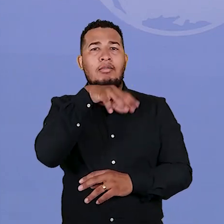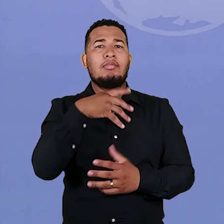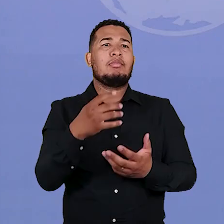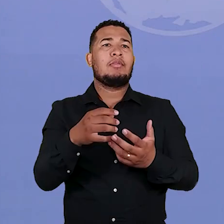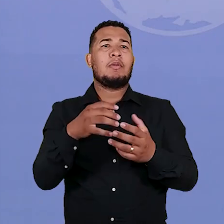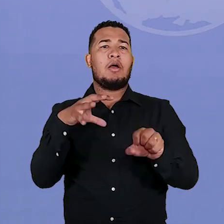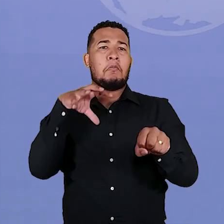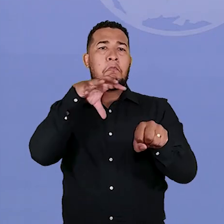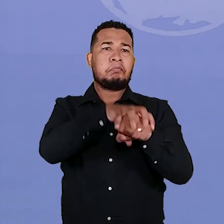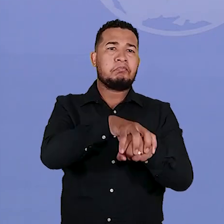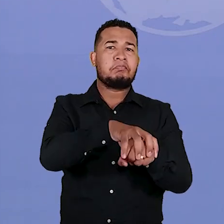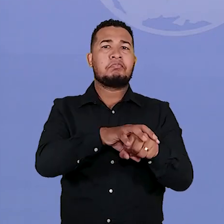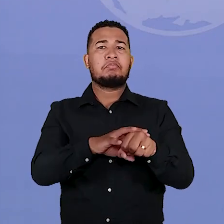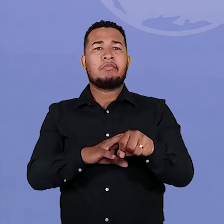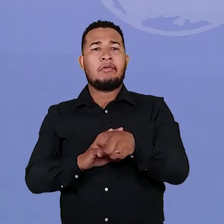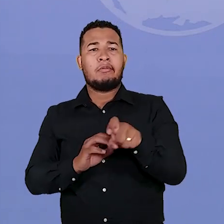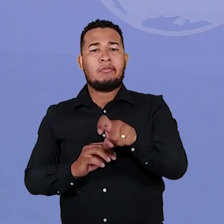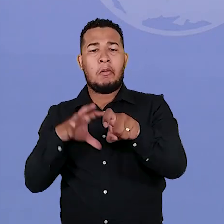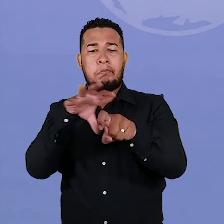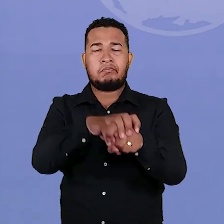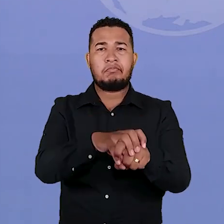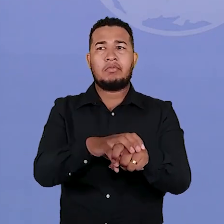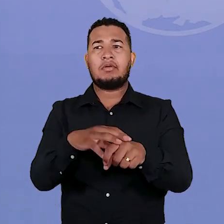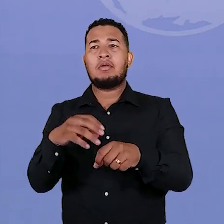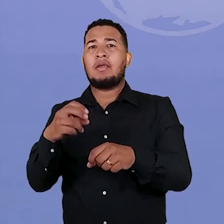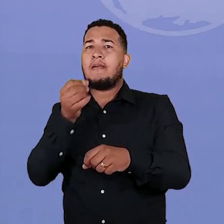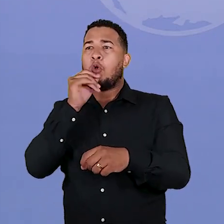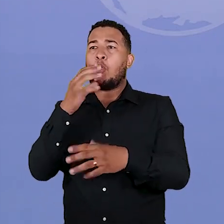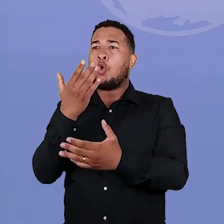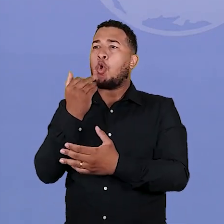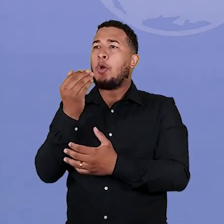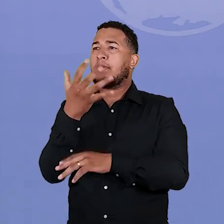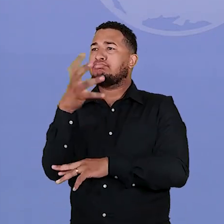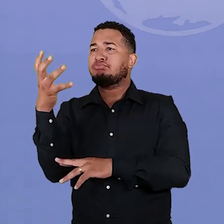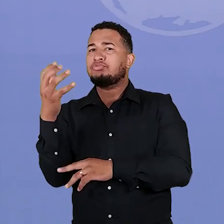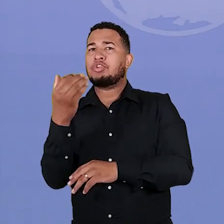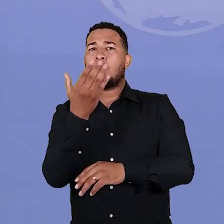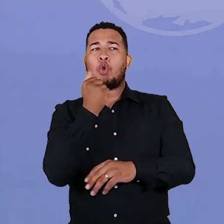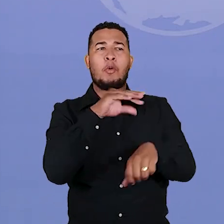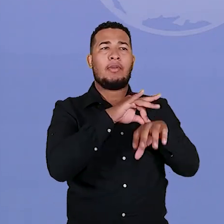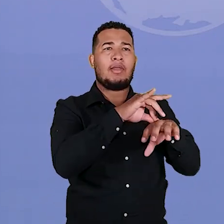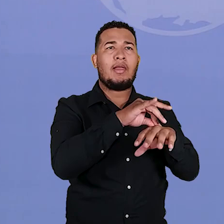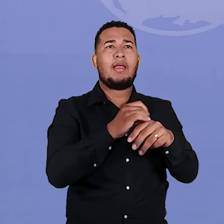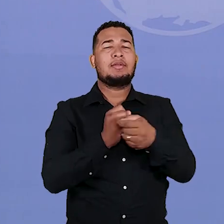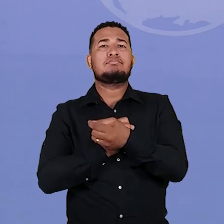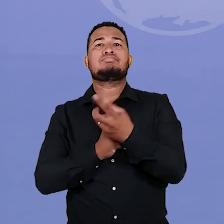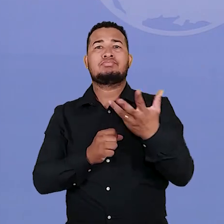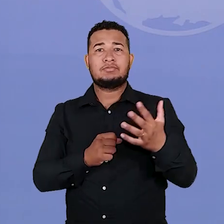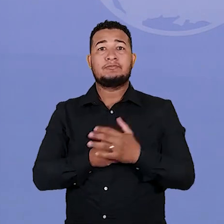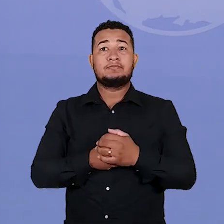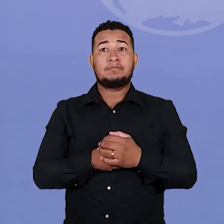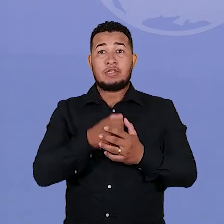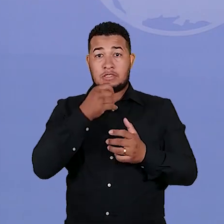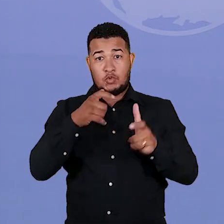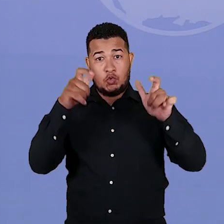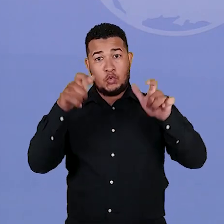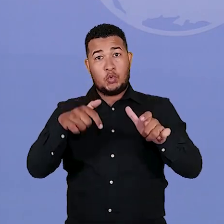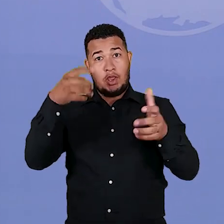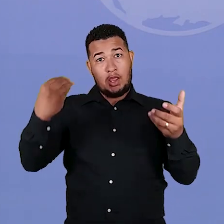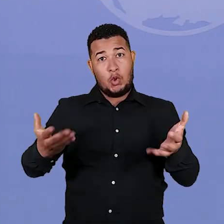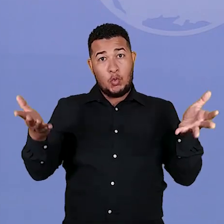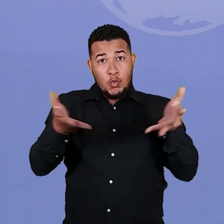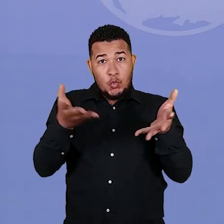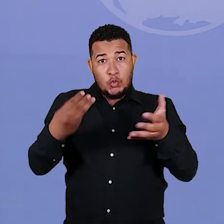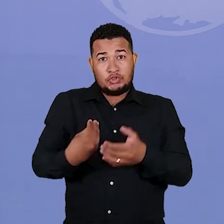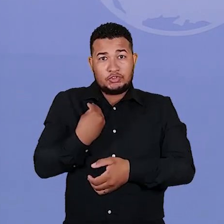vegetais, espécies de animais, predadores e presas, herbívoros, carnívoros. Então, em um determinado local